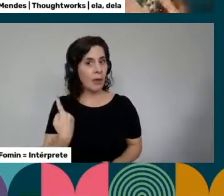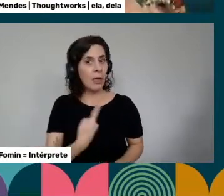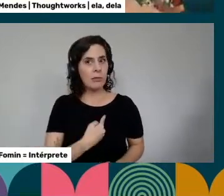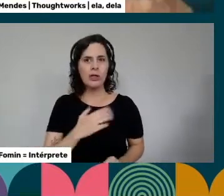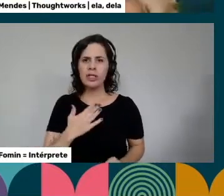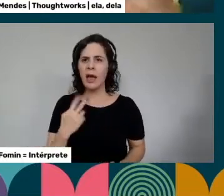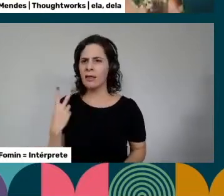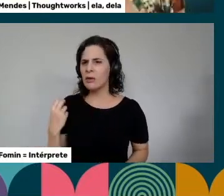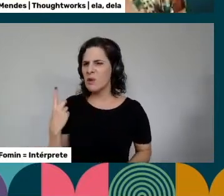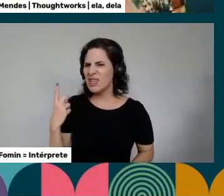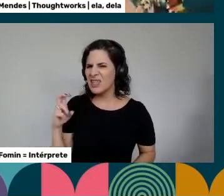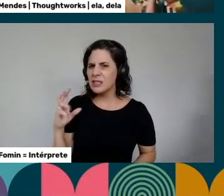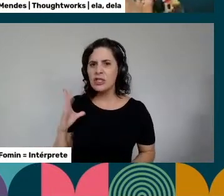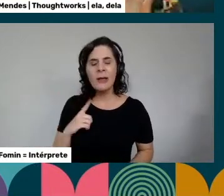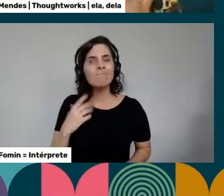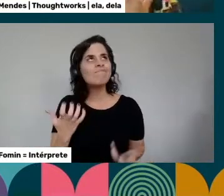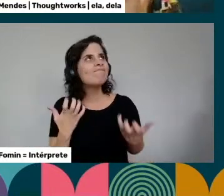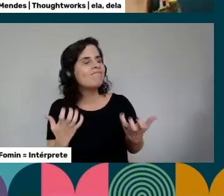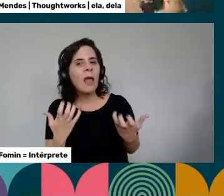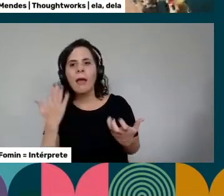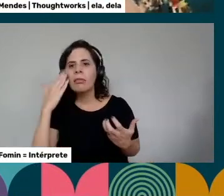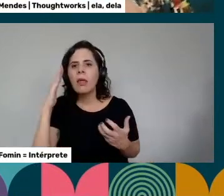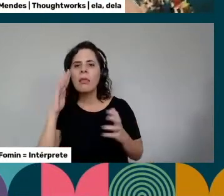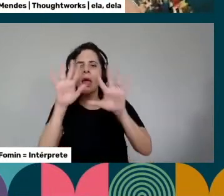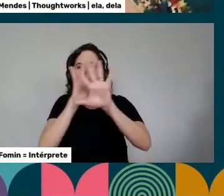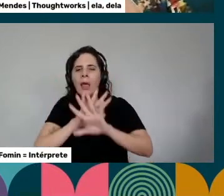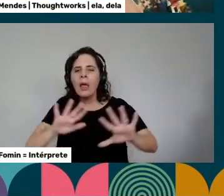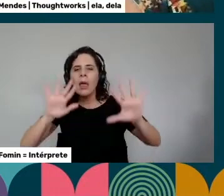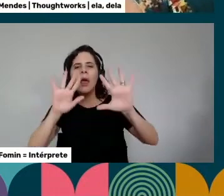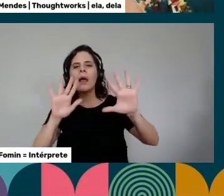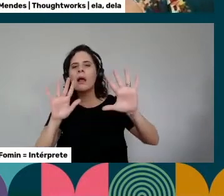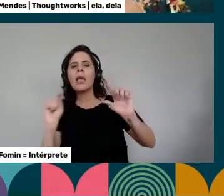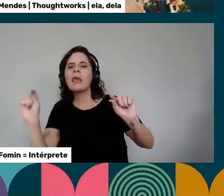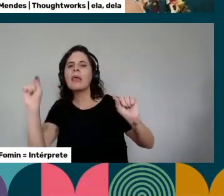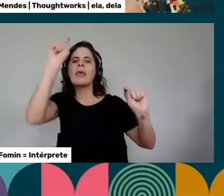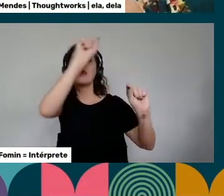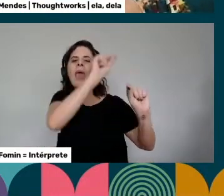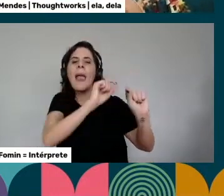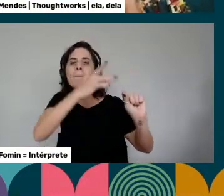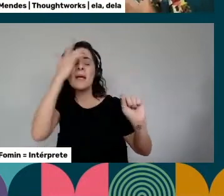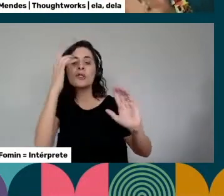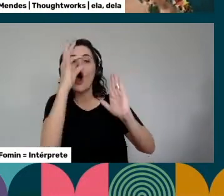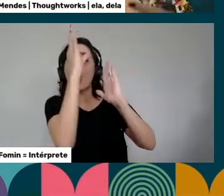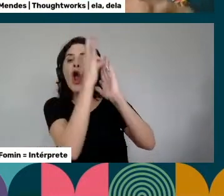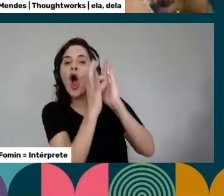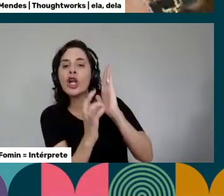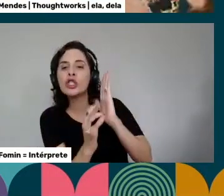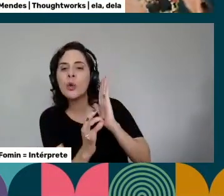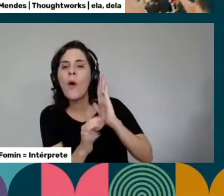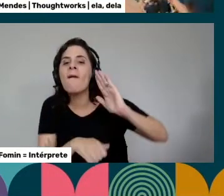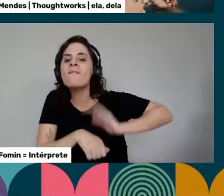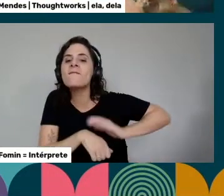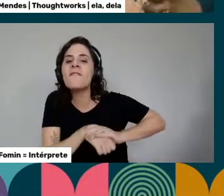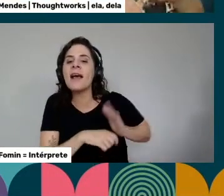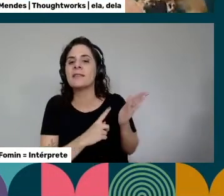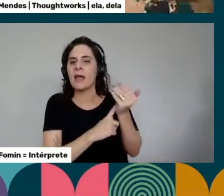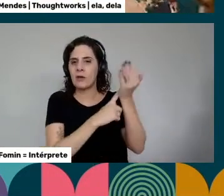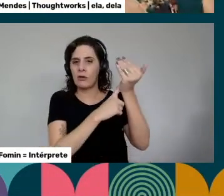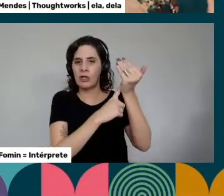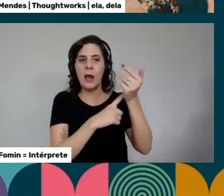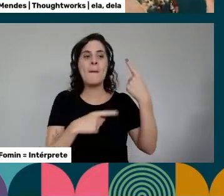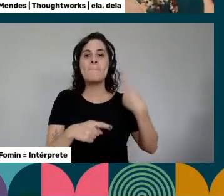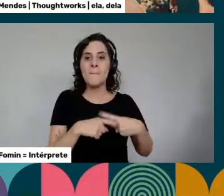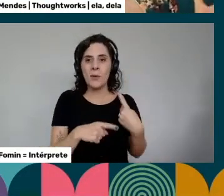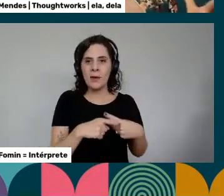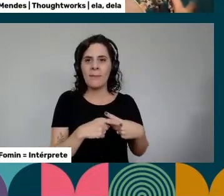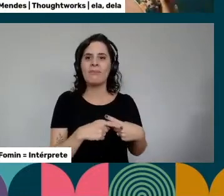Conseguir ter uma fotografia, né, de quem estava codando a tecnologia, já que construir tecnologias,